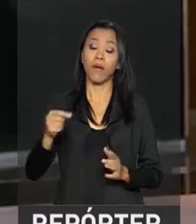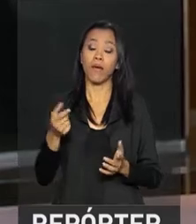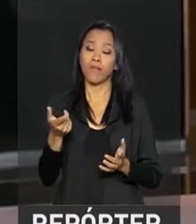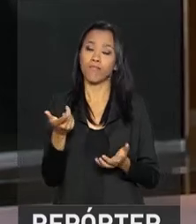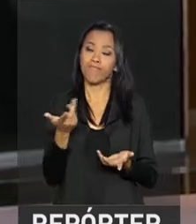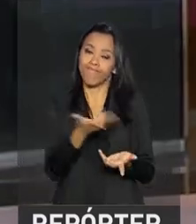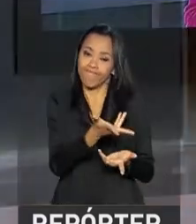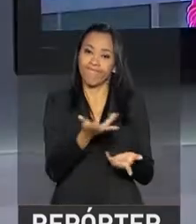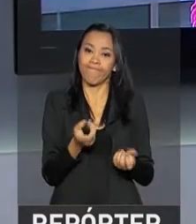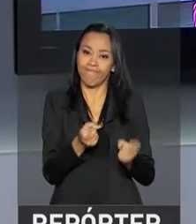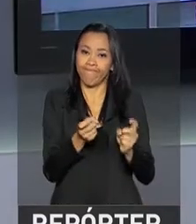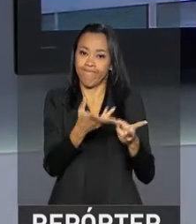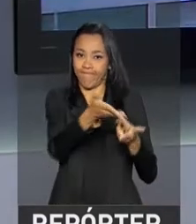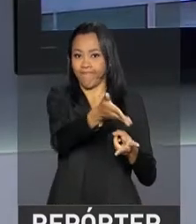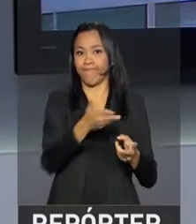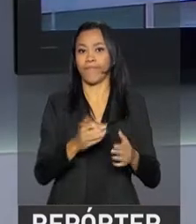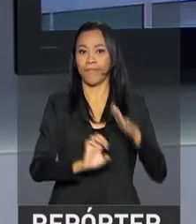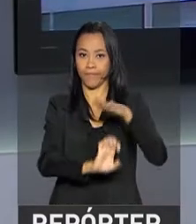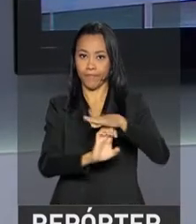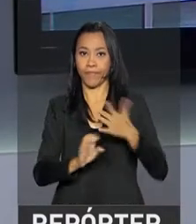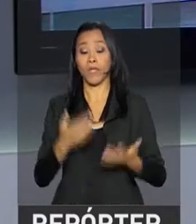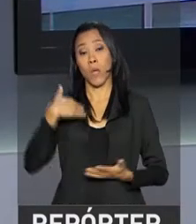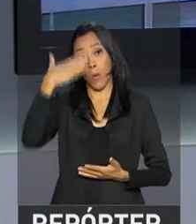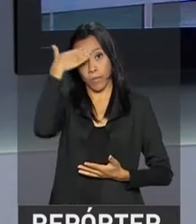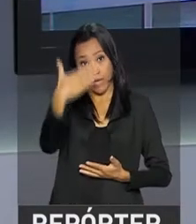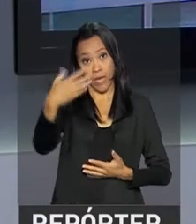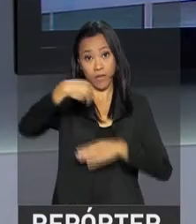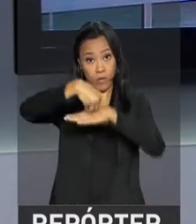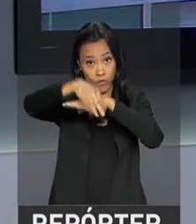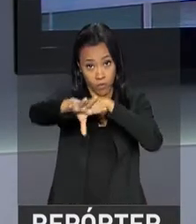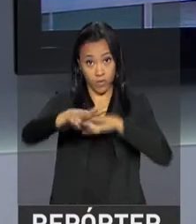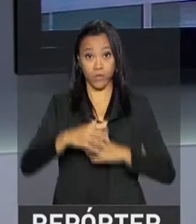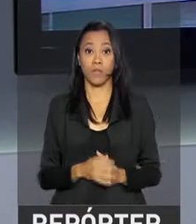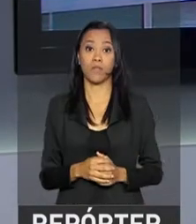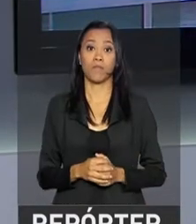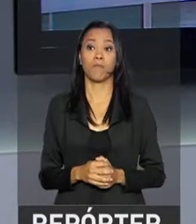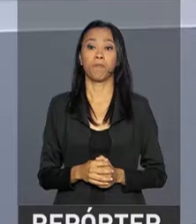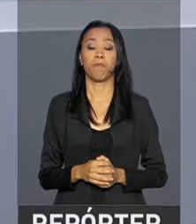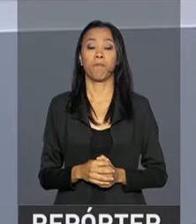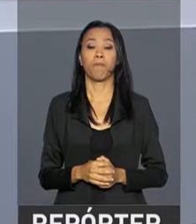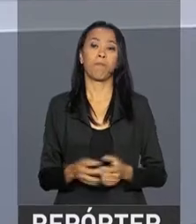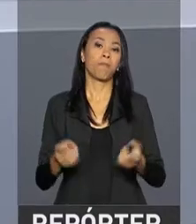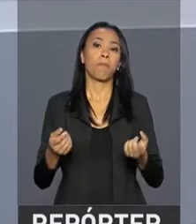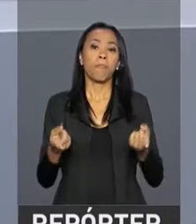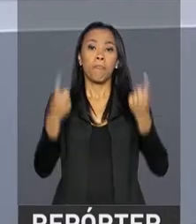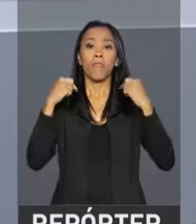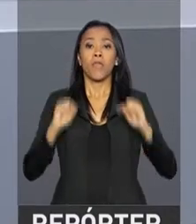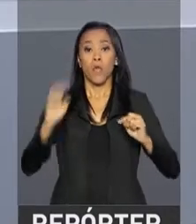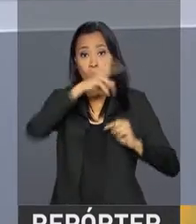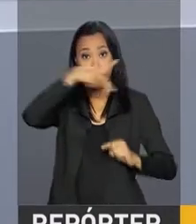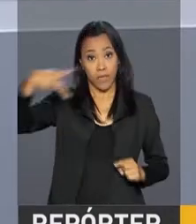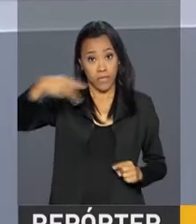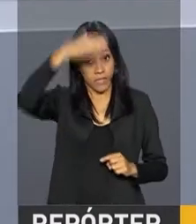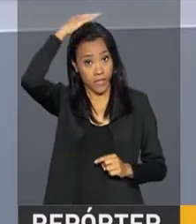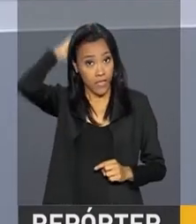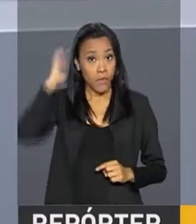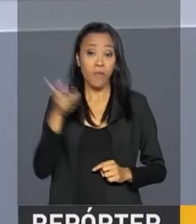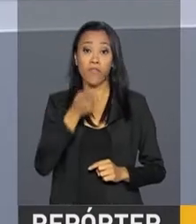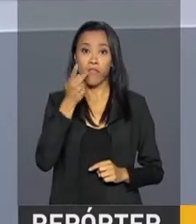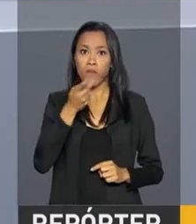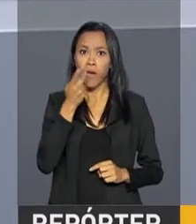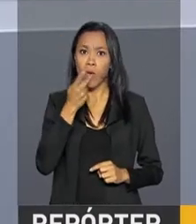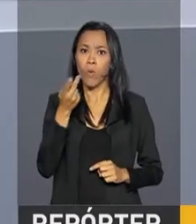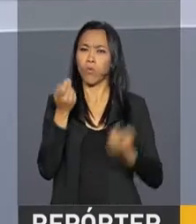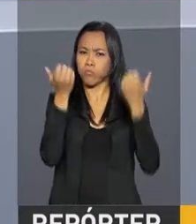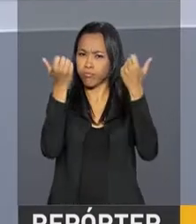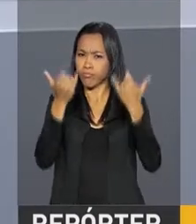companhia volto com você tá isso muito obrigada mara pelas suas informações e o presidente michel temer falou com exclusividade